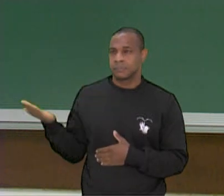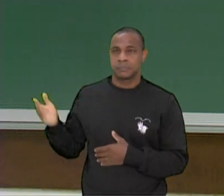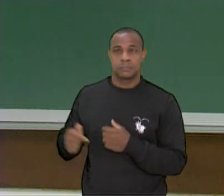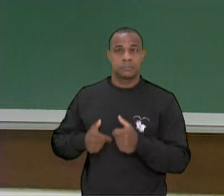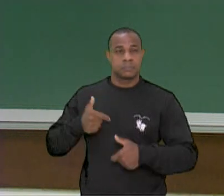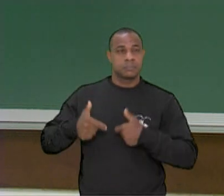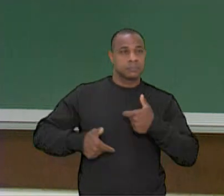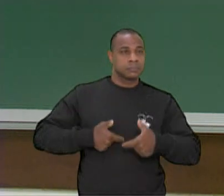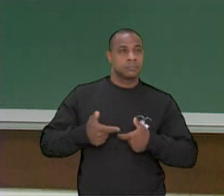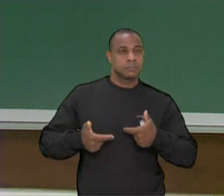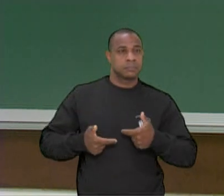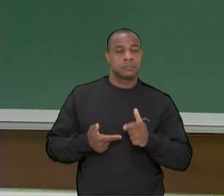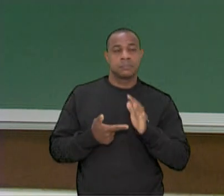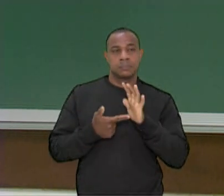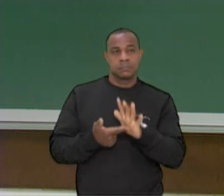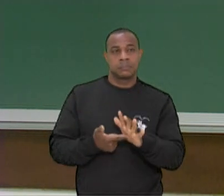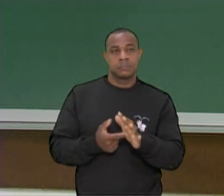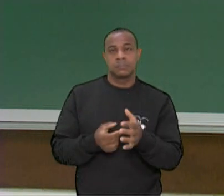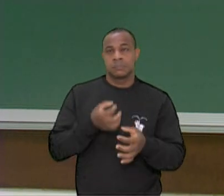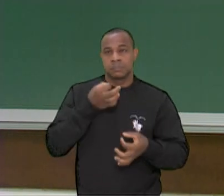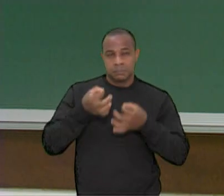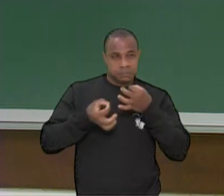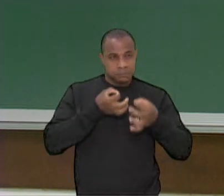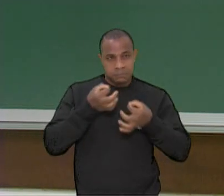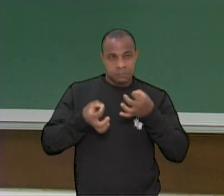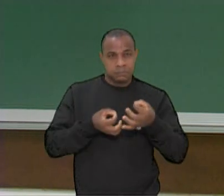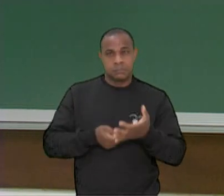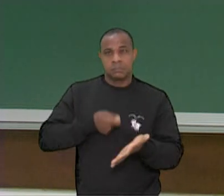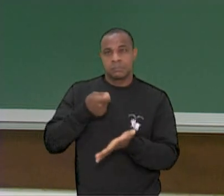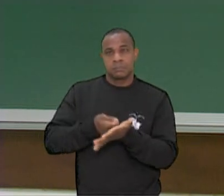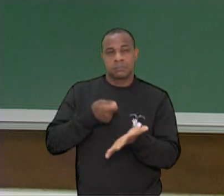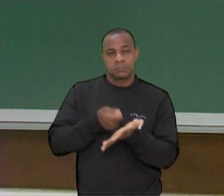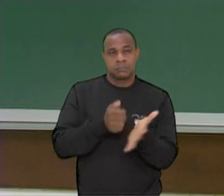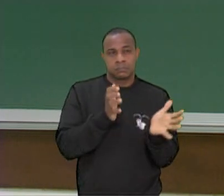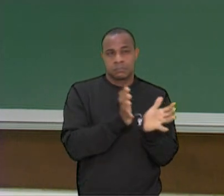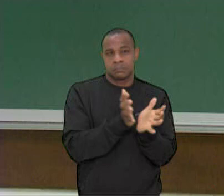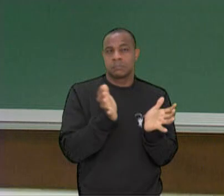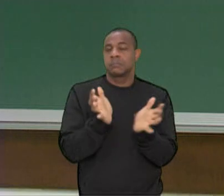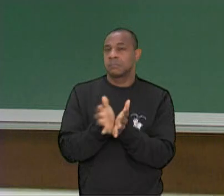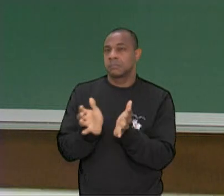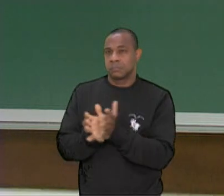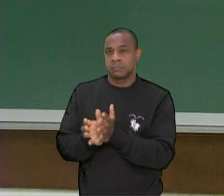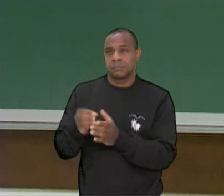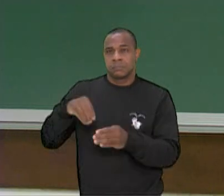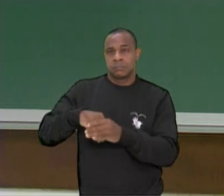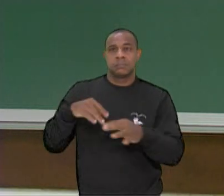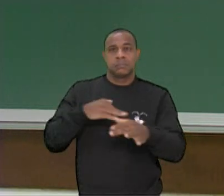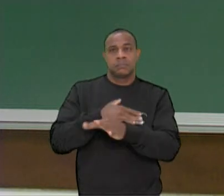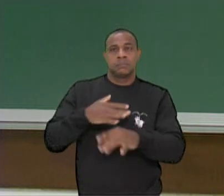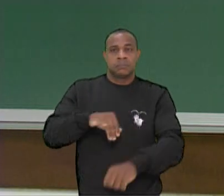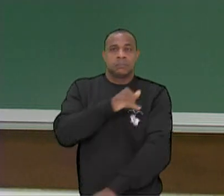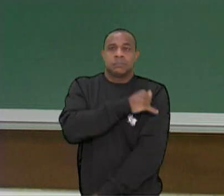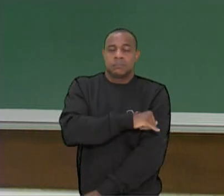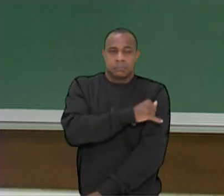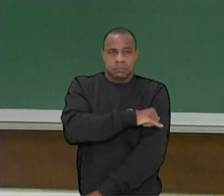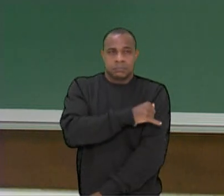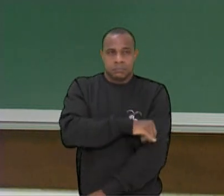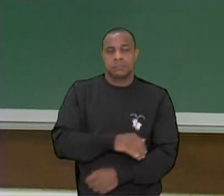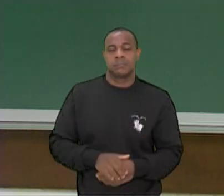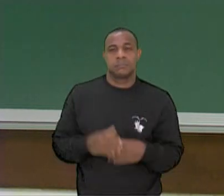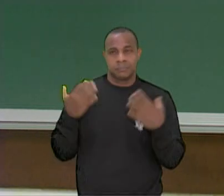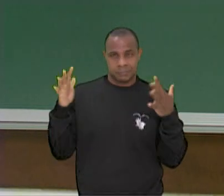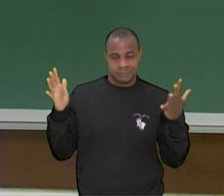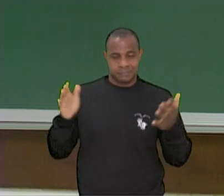obra traz uma crítica, né, da luta de classes no cenário urbano do Rio de Janeiro. Parabéns para